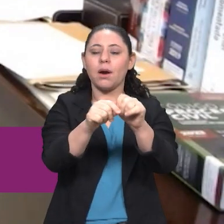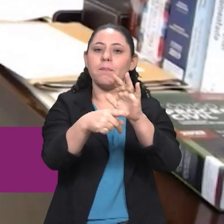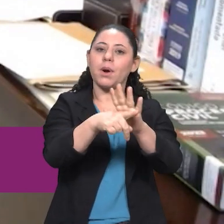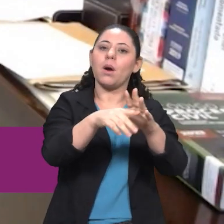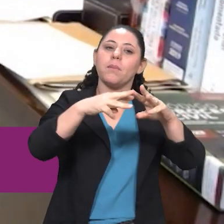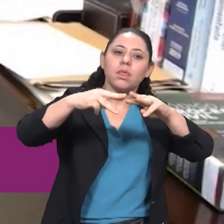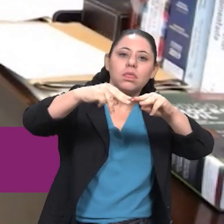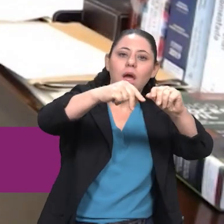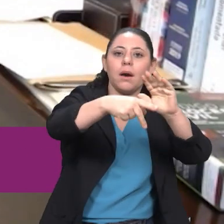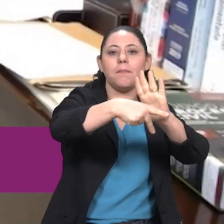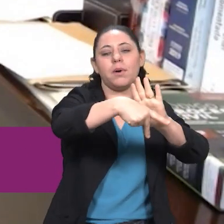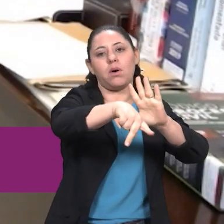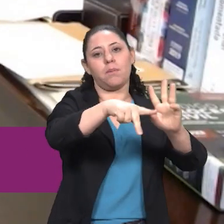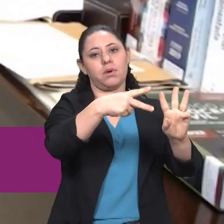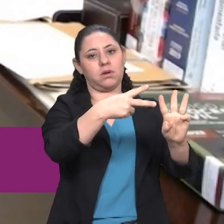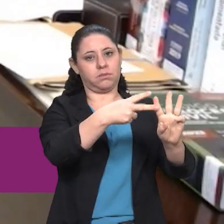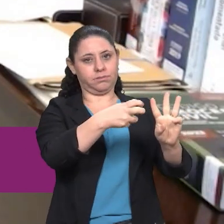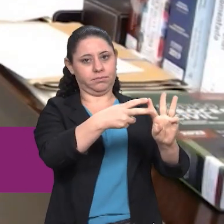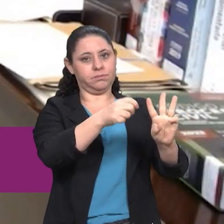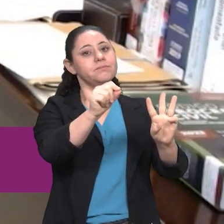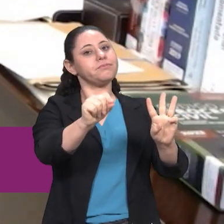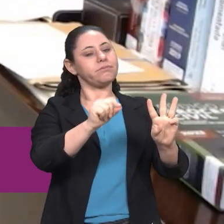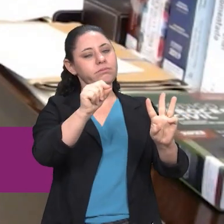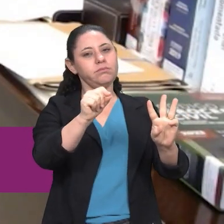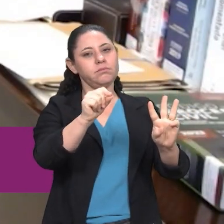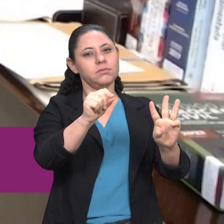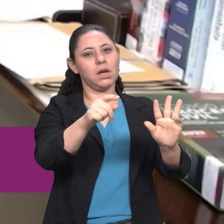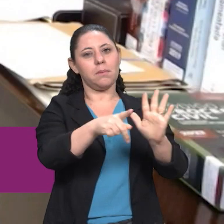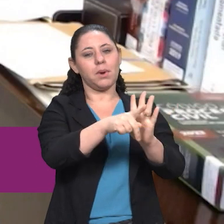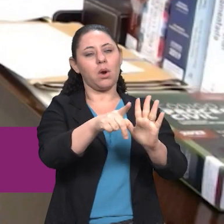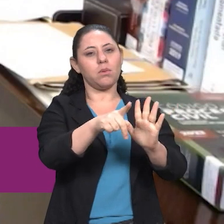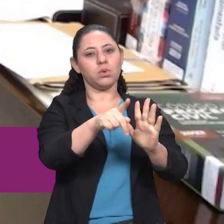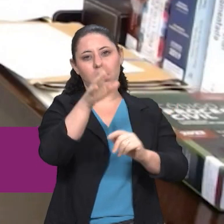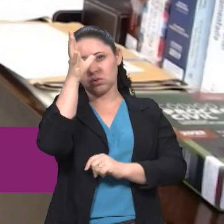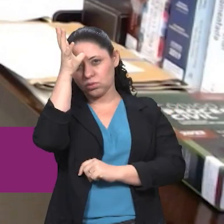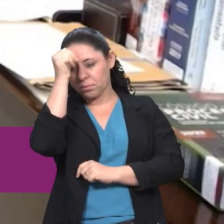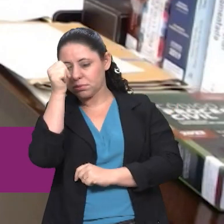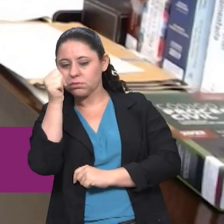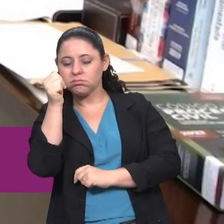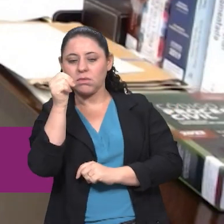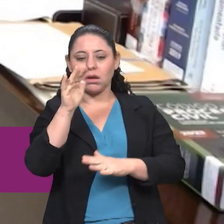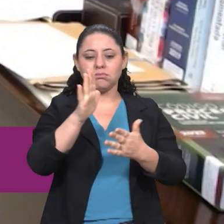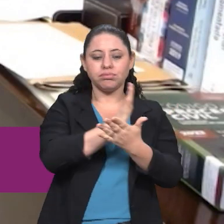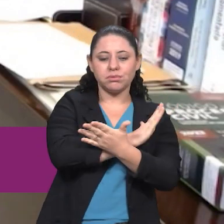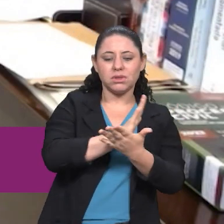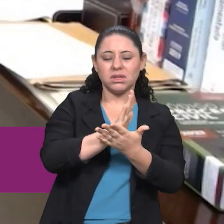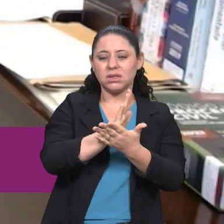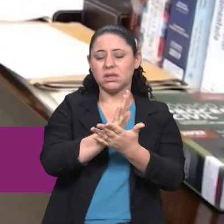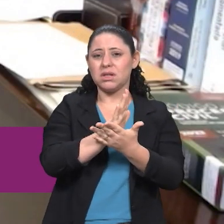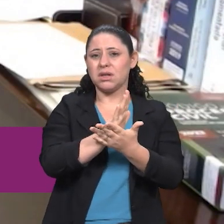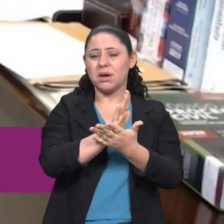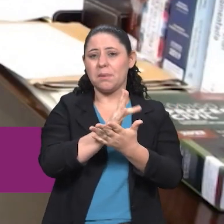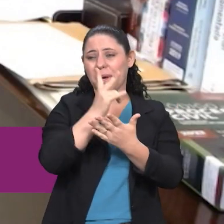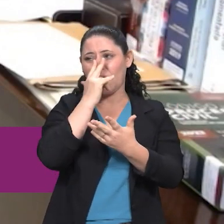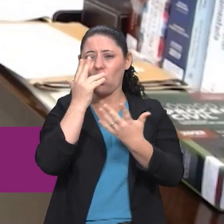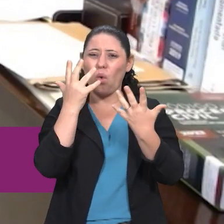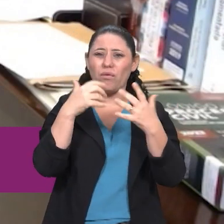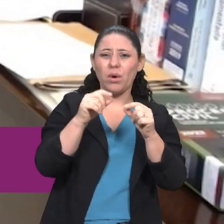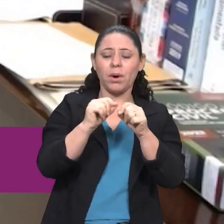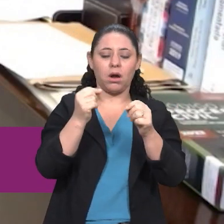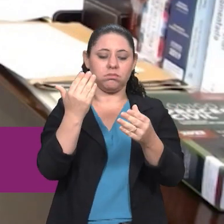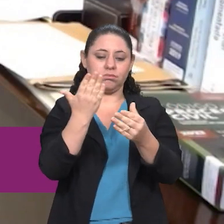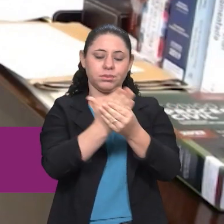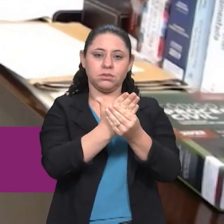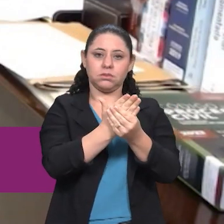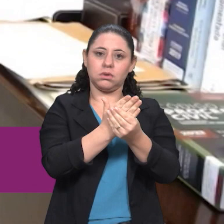com relação à demarcação de terras indígenas eram dotadas de muita subjetividade, porque um